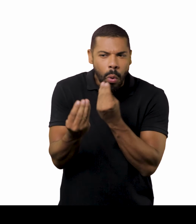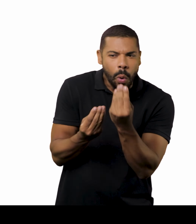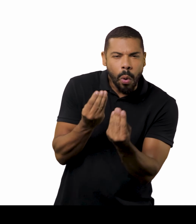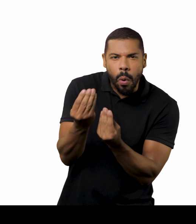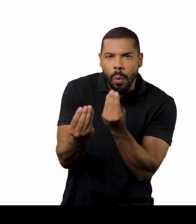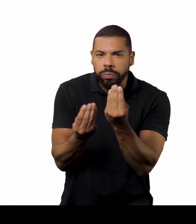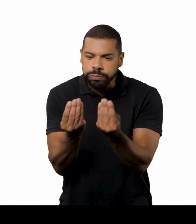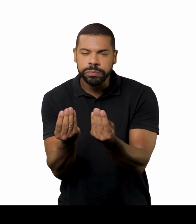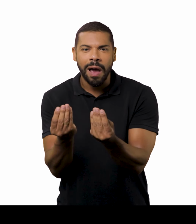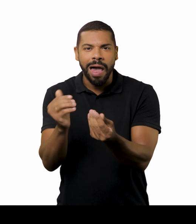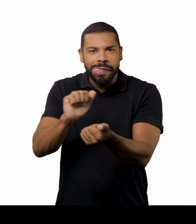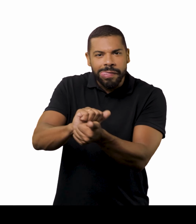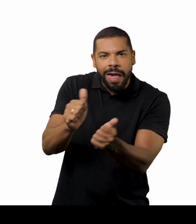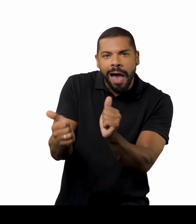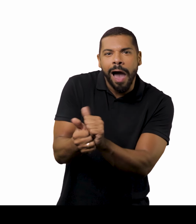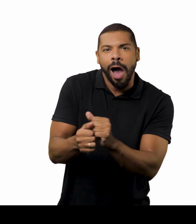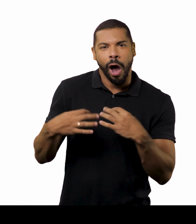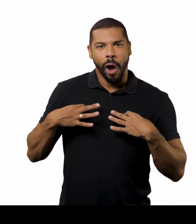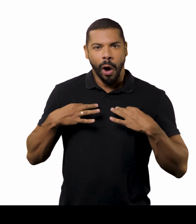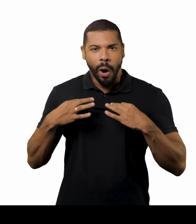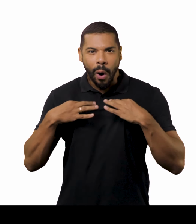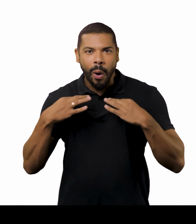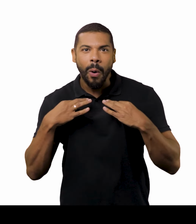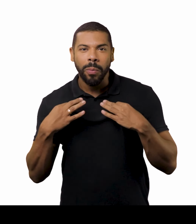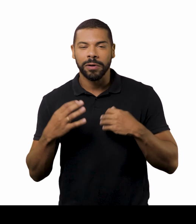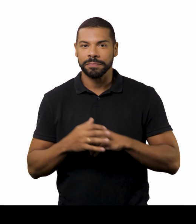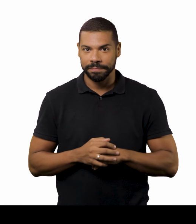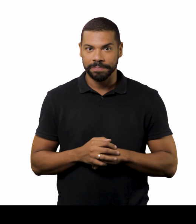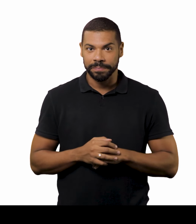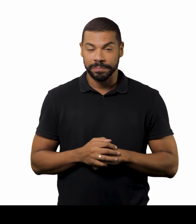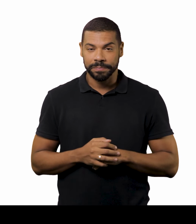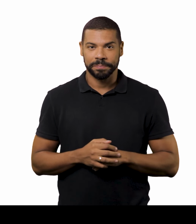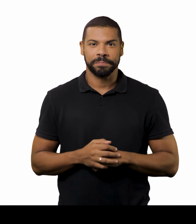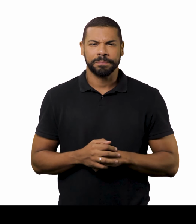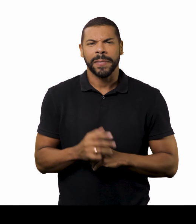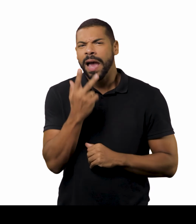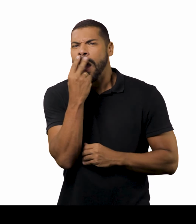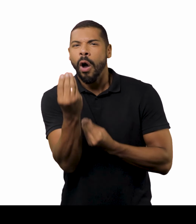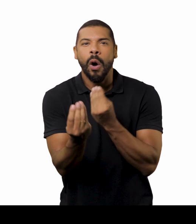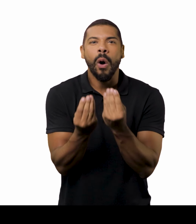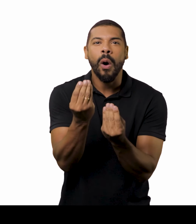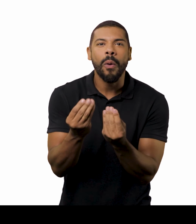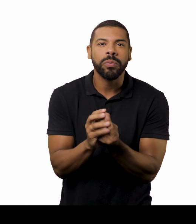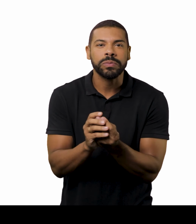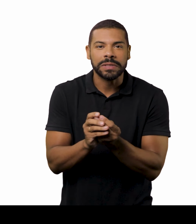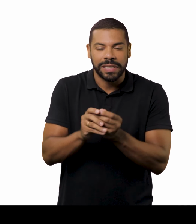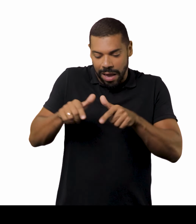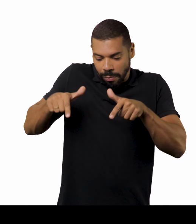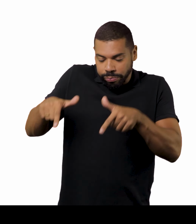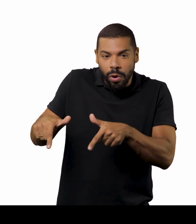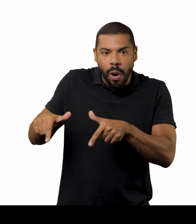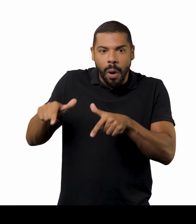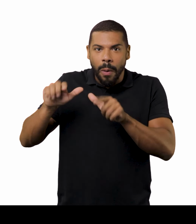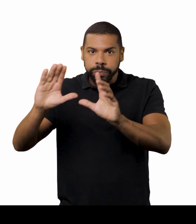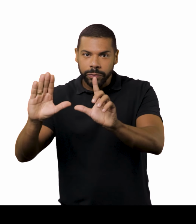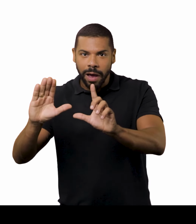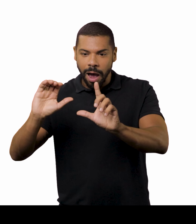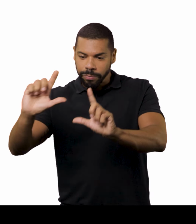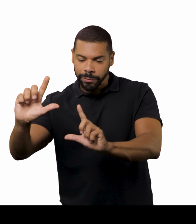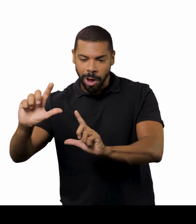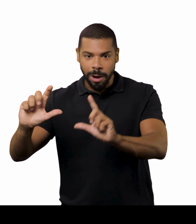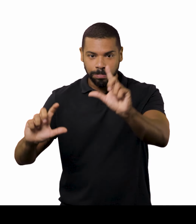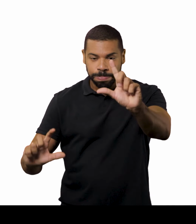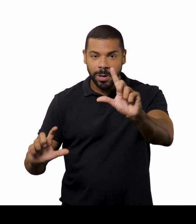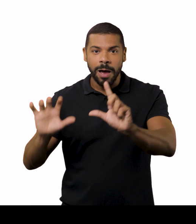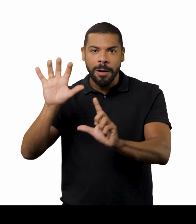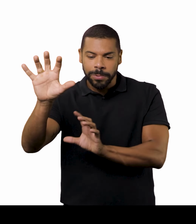da Sônia de desconstruir, aí constroem, que ela mesma chama, que é um nome que eu acho lindo, né, que são as carcaças. São